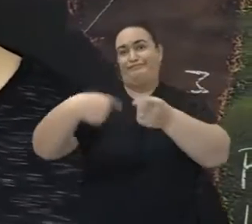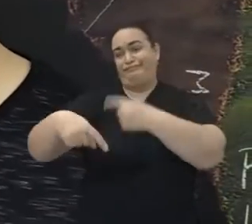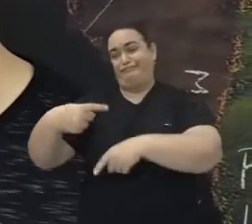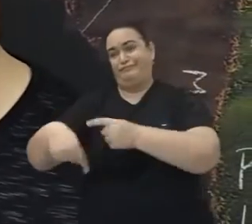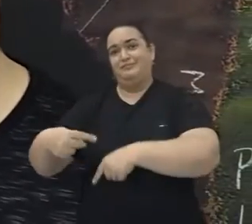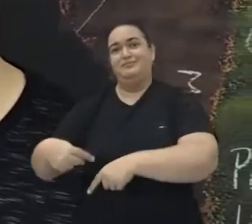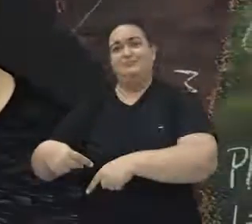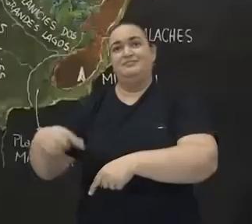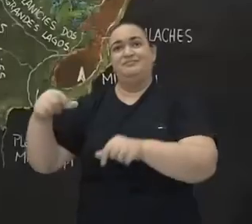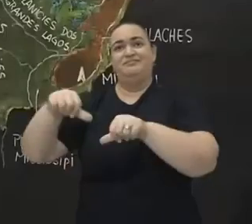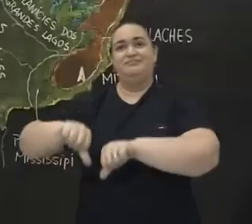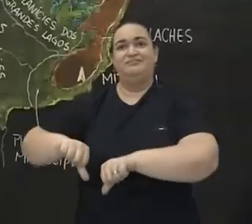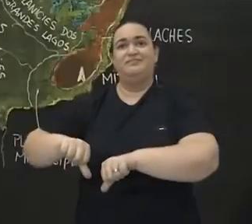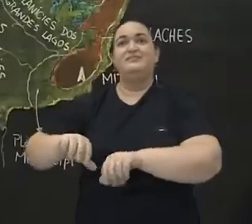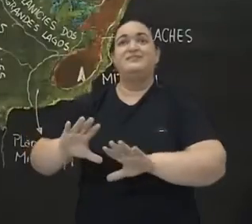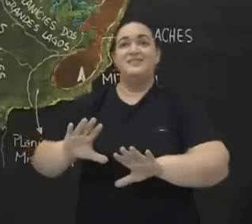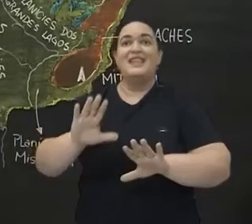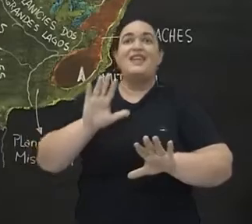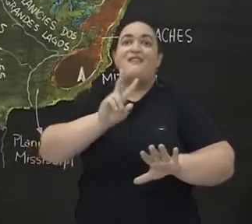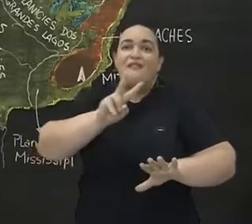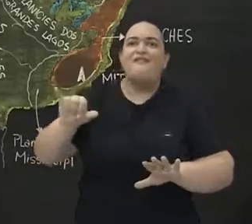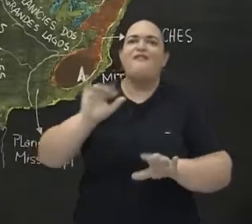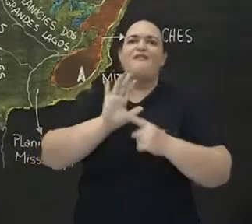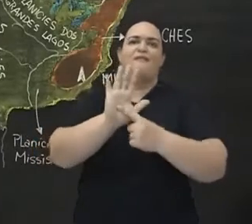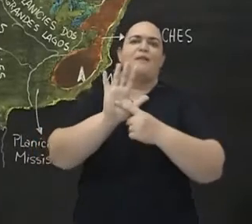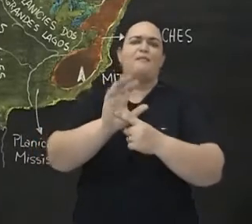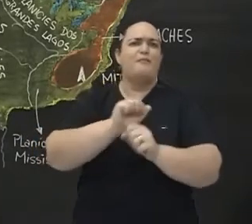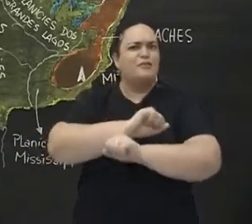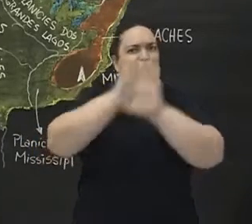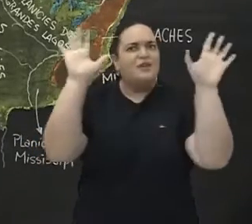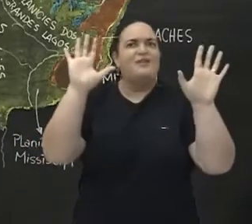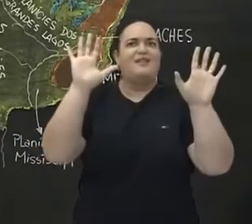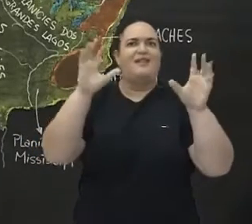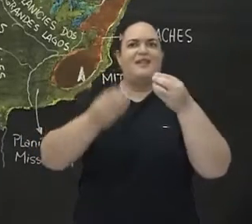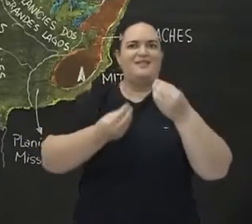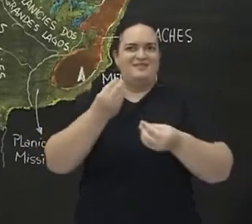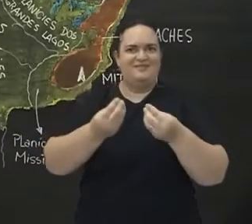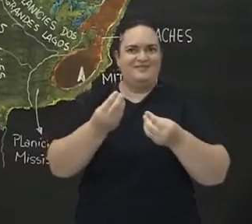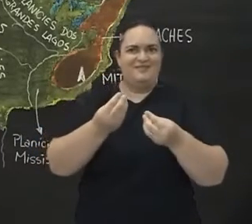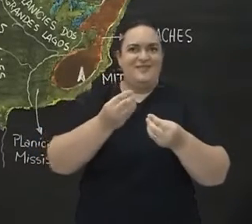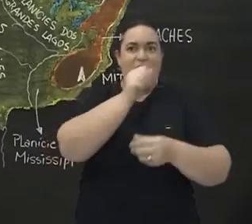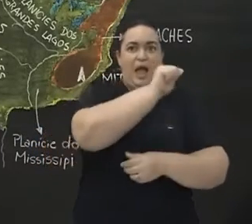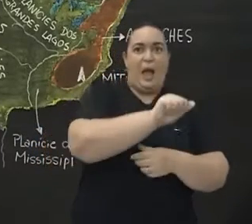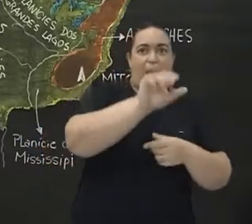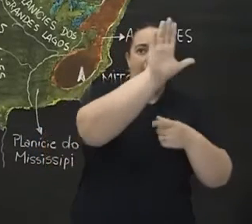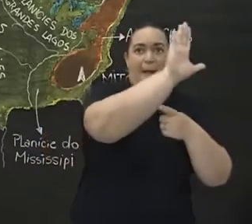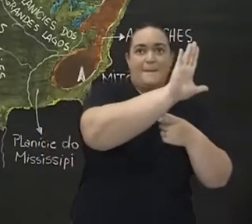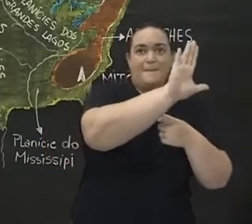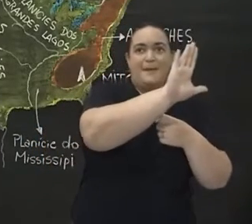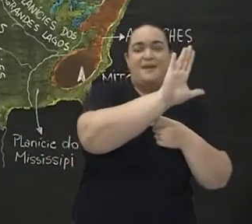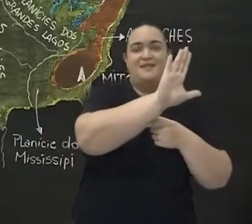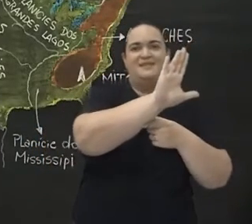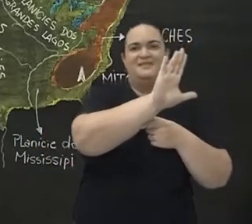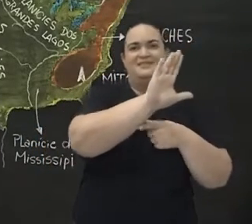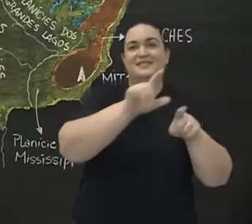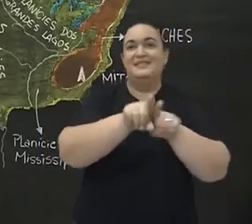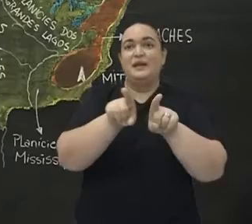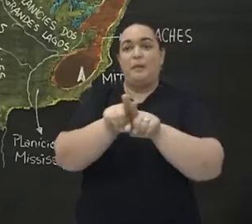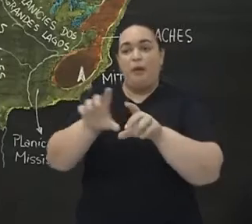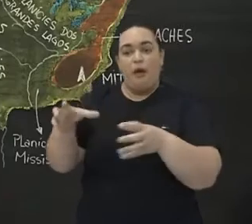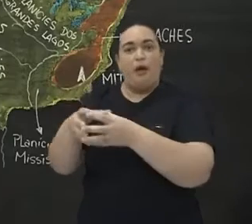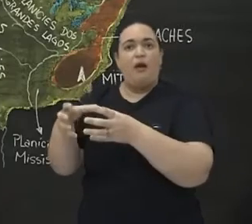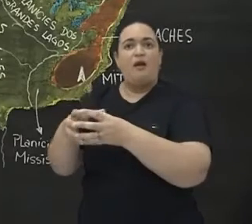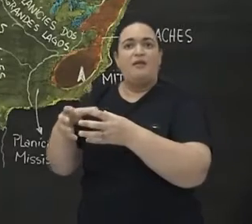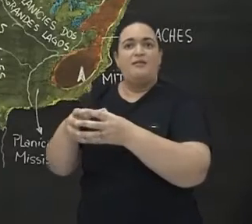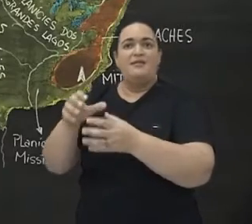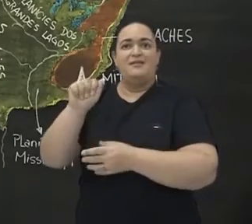aí o que é América Anglo-Saxônica e o que é América Latina. Agora, para a gente poder entender mesmo, vamos